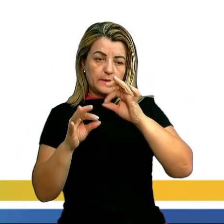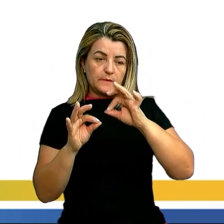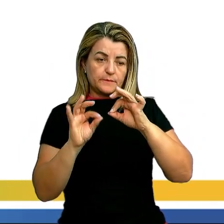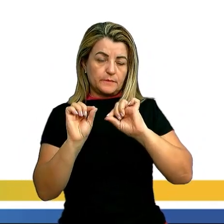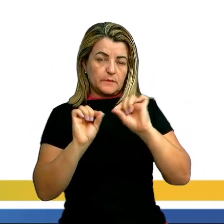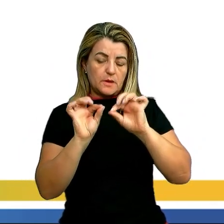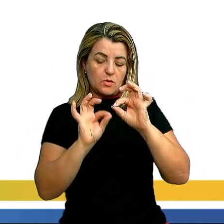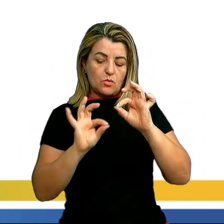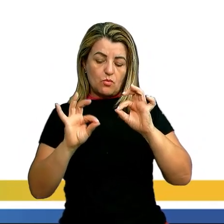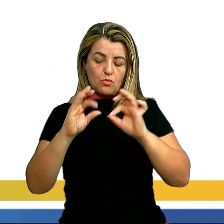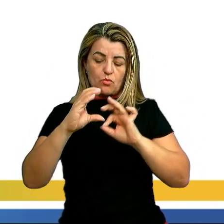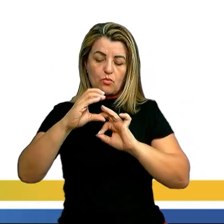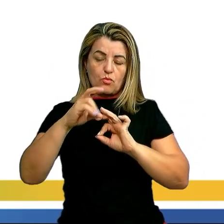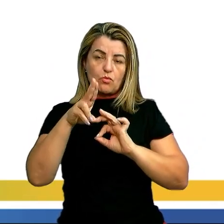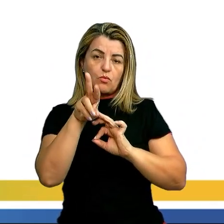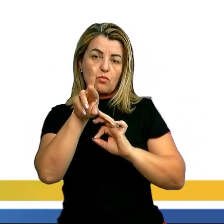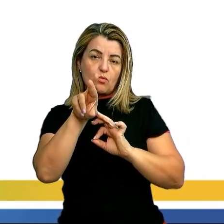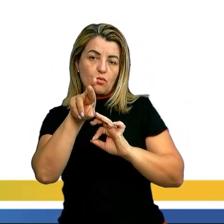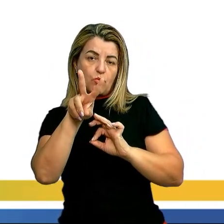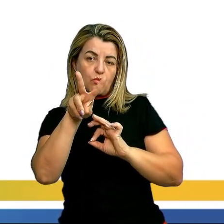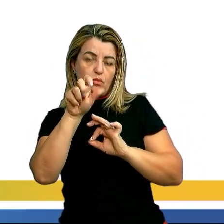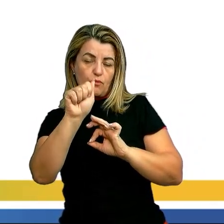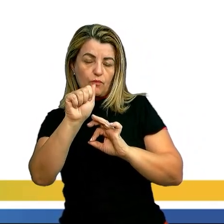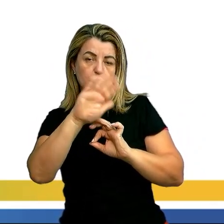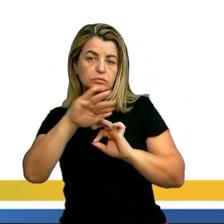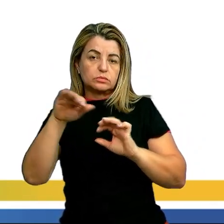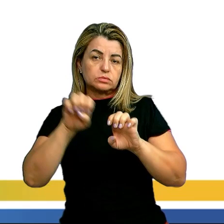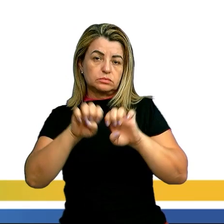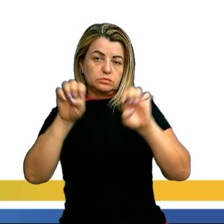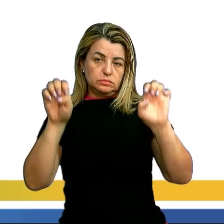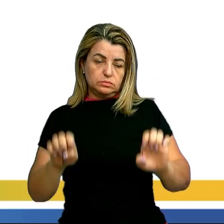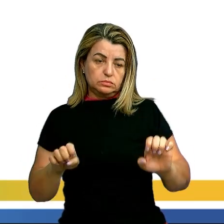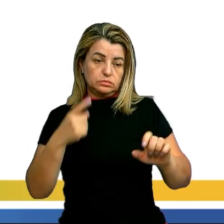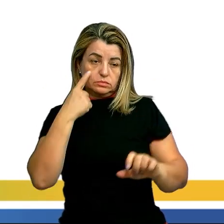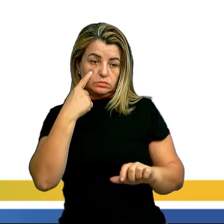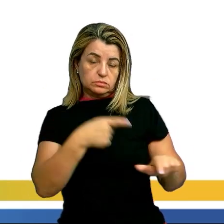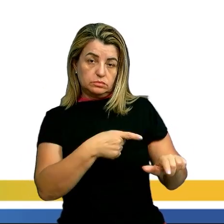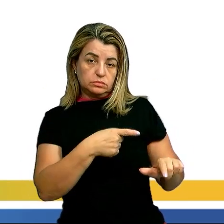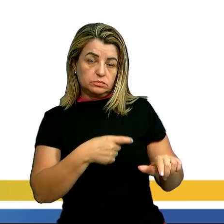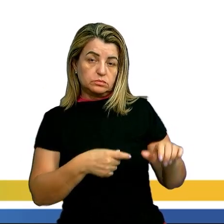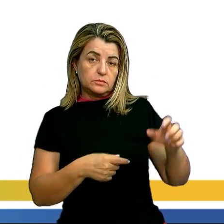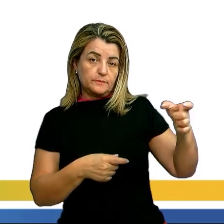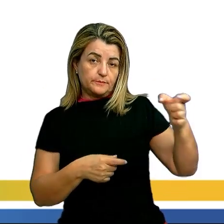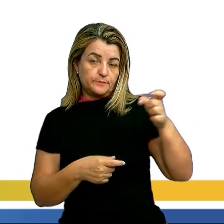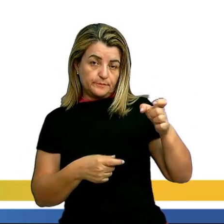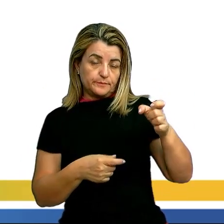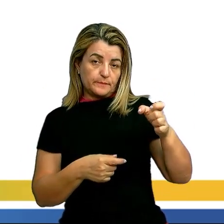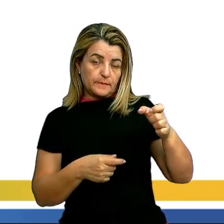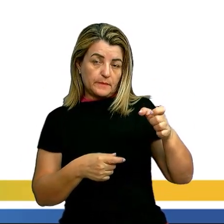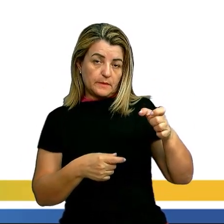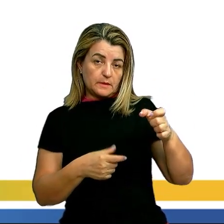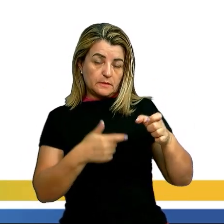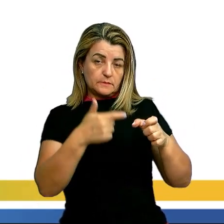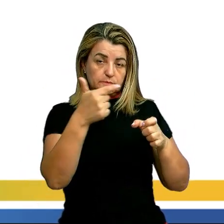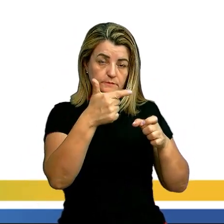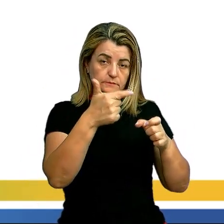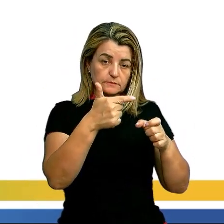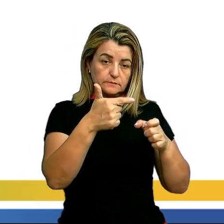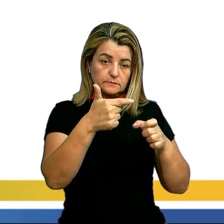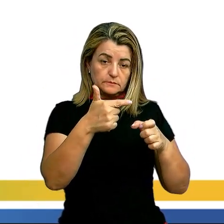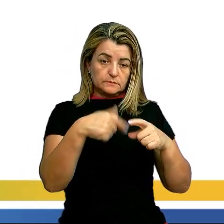da equação. Observe que já tem a equação aí, x² mais y² menos